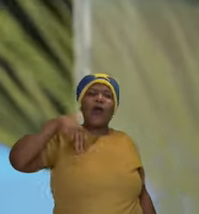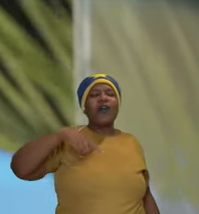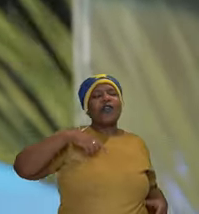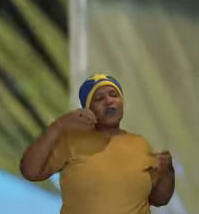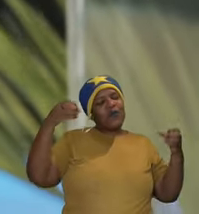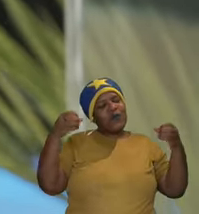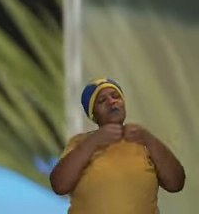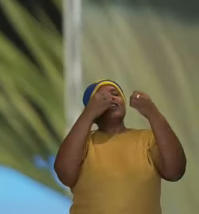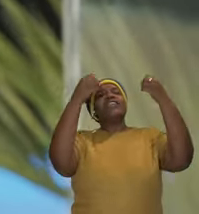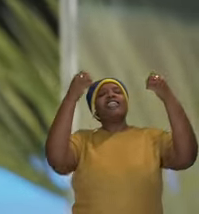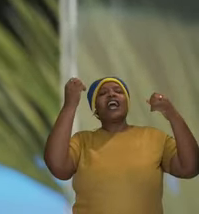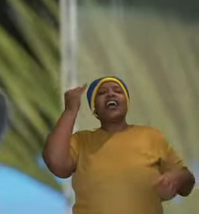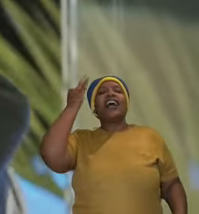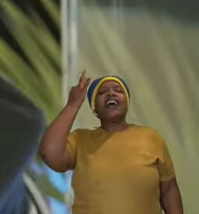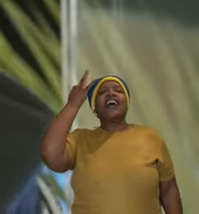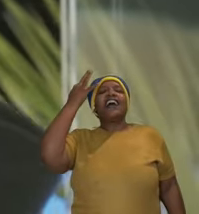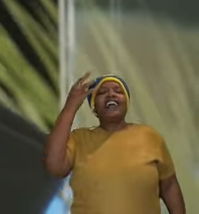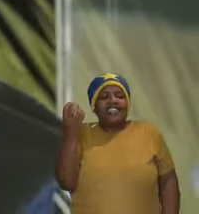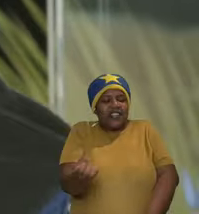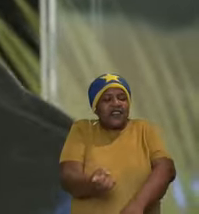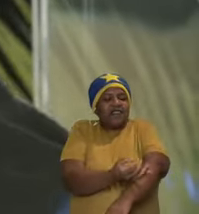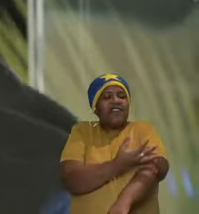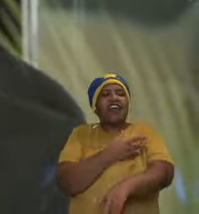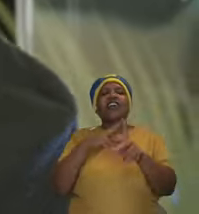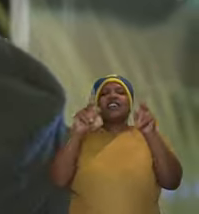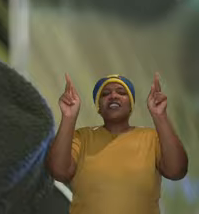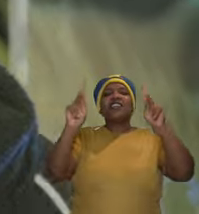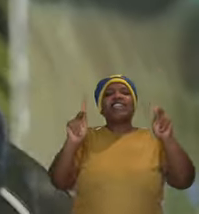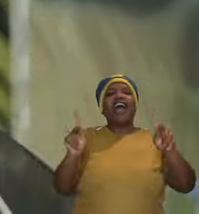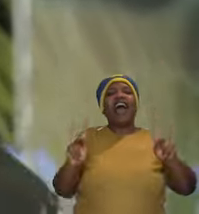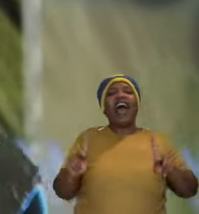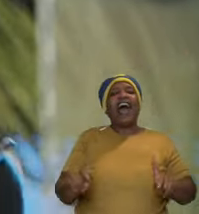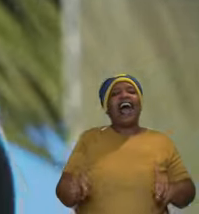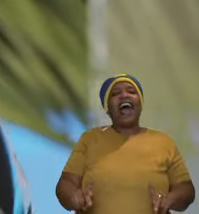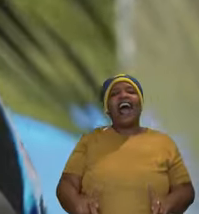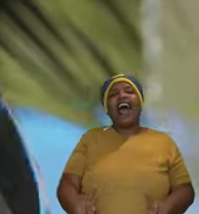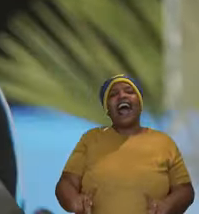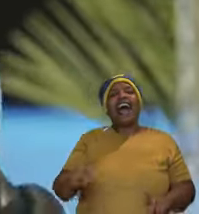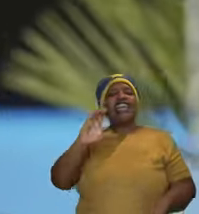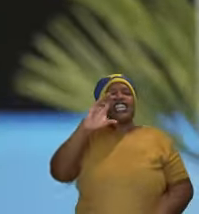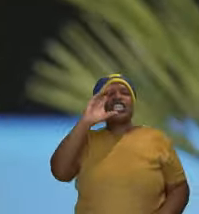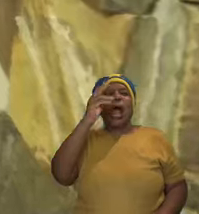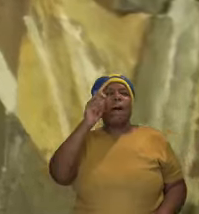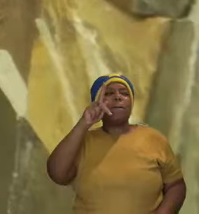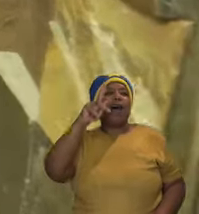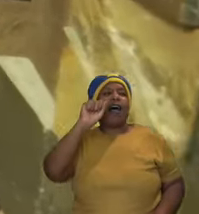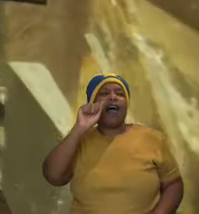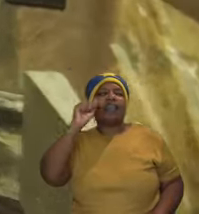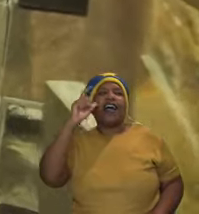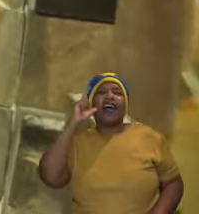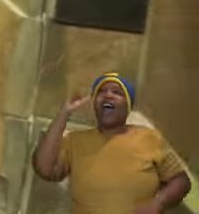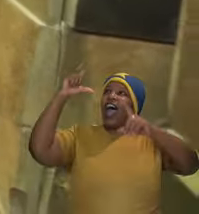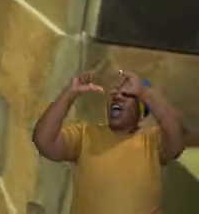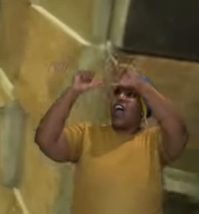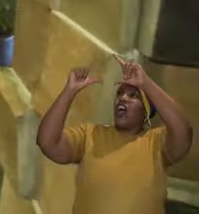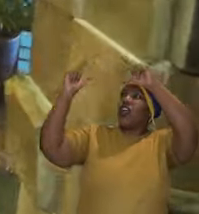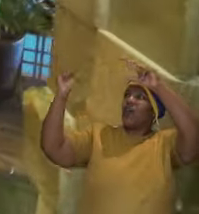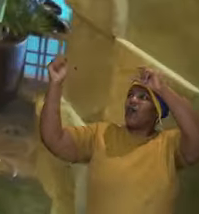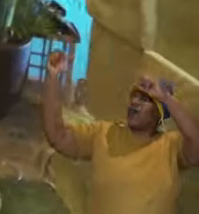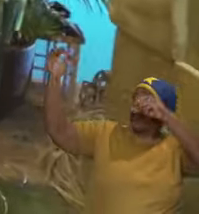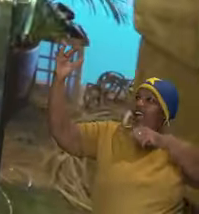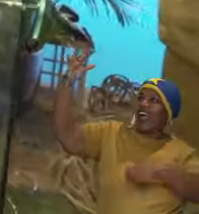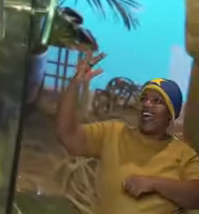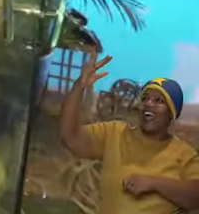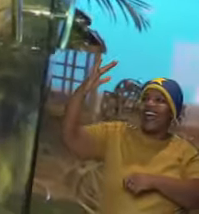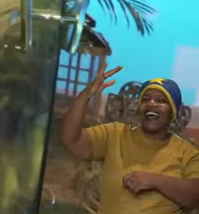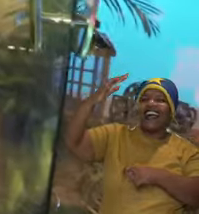a rebeldia pulsando, mas tô na paz da chapada. Olha essa lua iluminando a quebrada. Sorriso